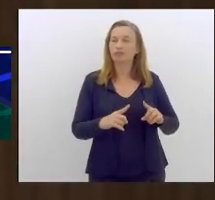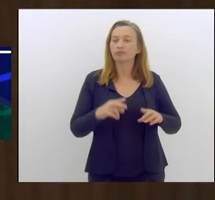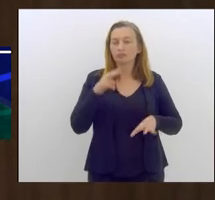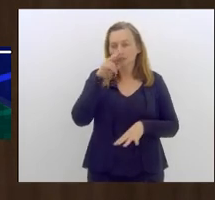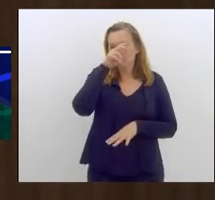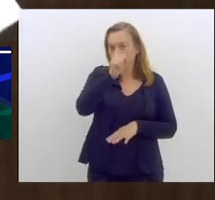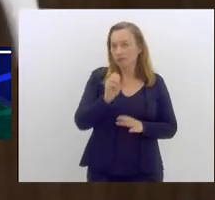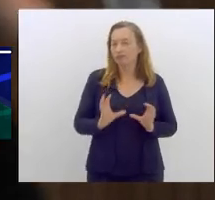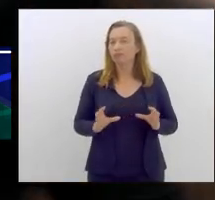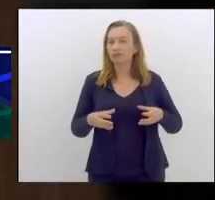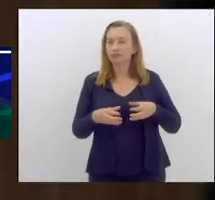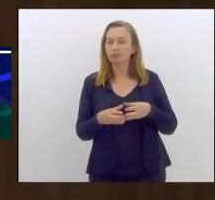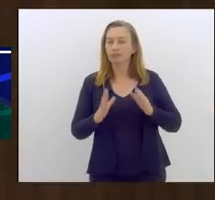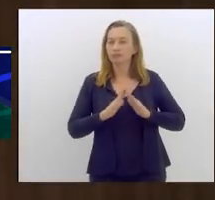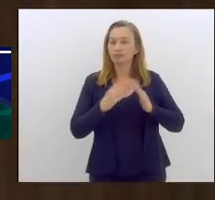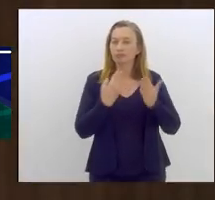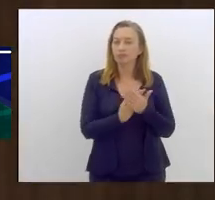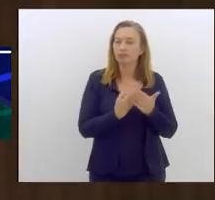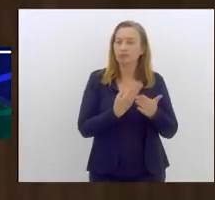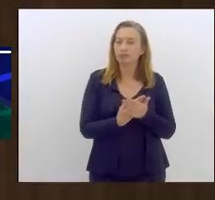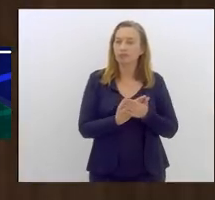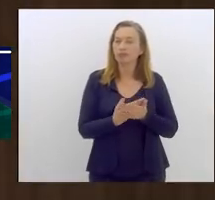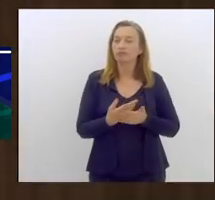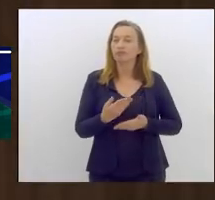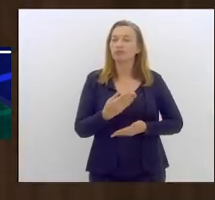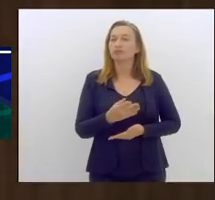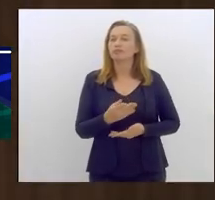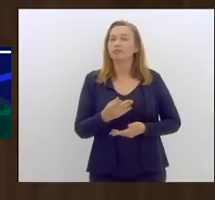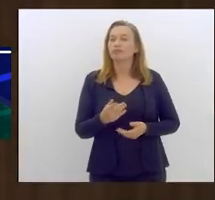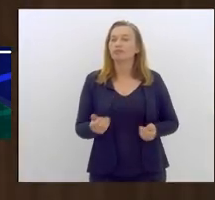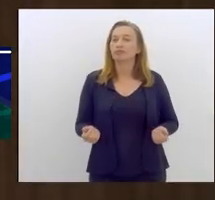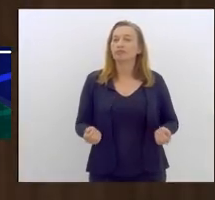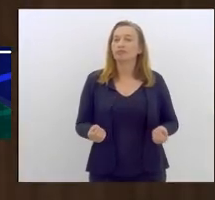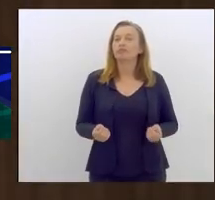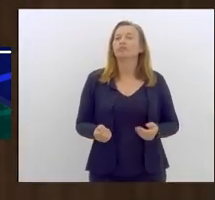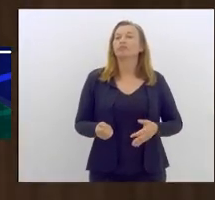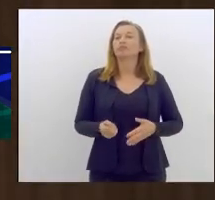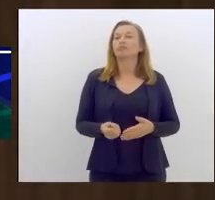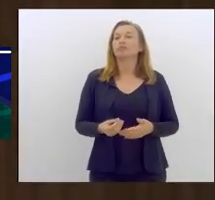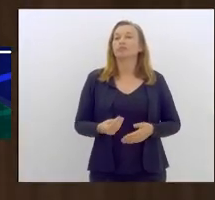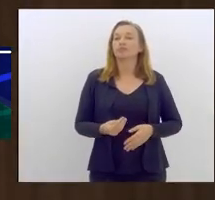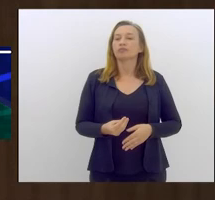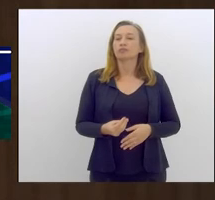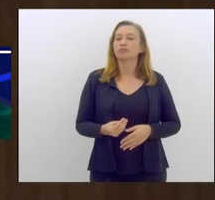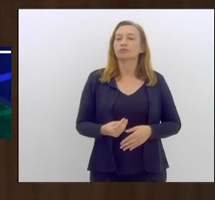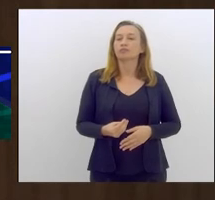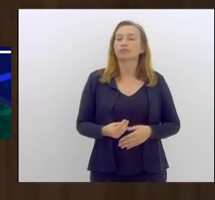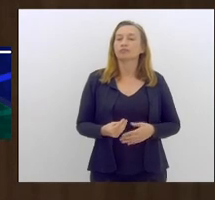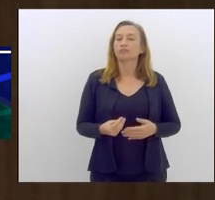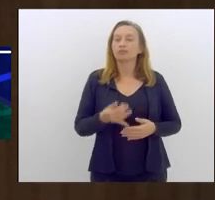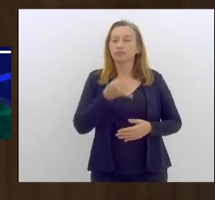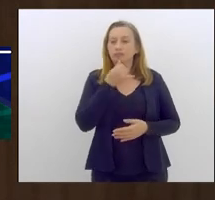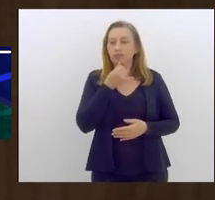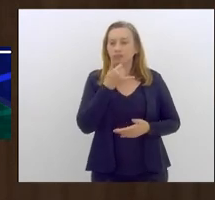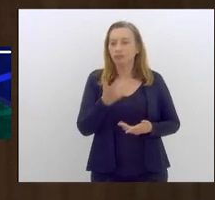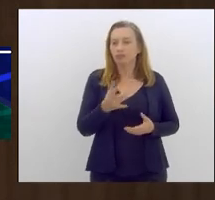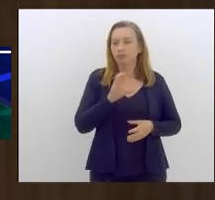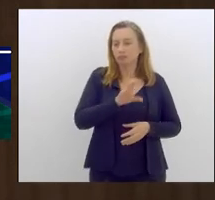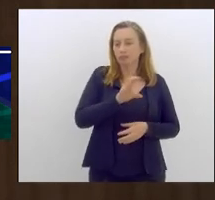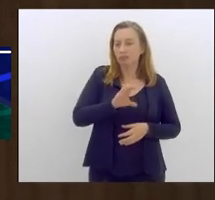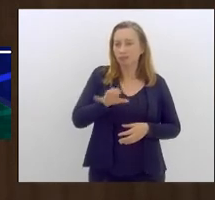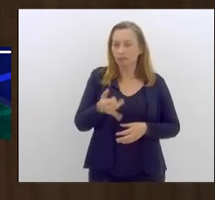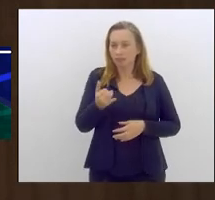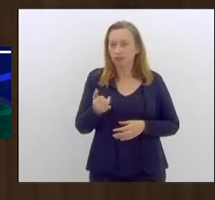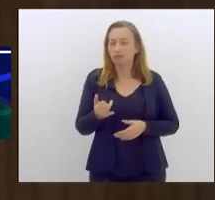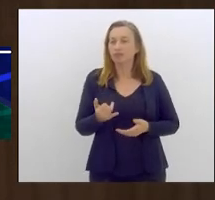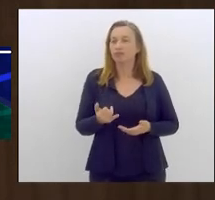da comunidade escolar e a participação juvenil nessa comunidade escolar. Infelizmente, o parecer da CCJ coloca